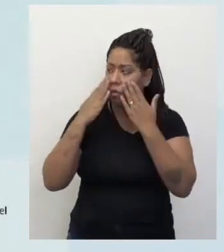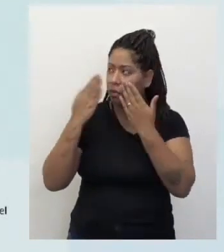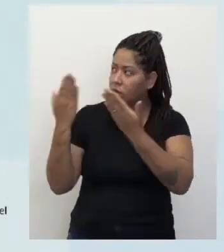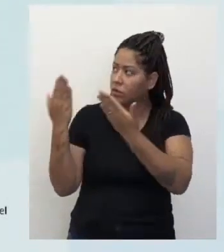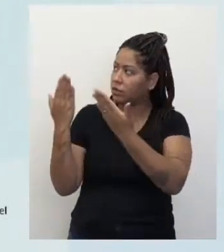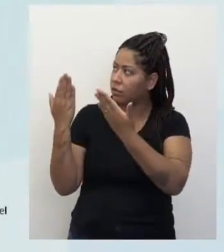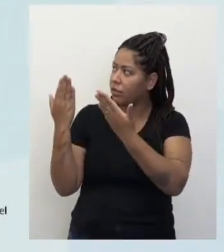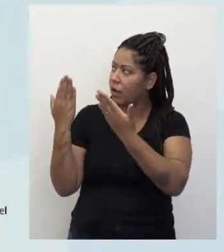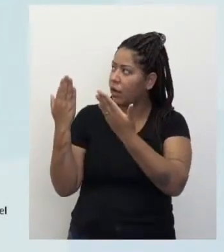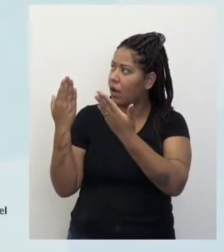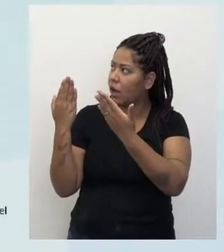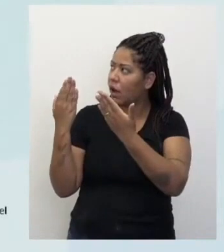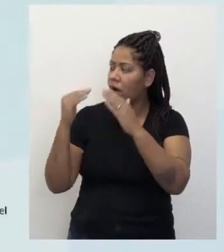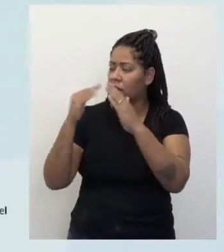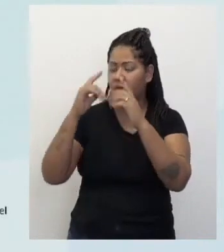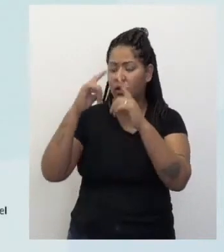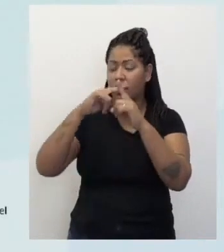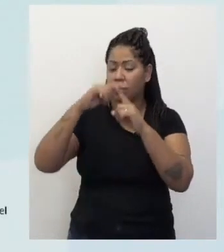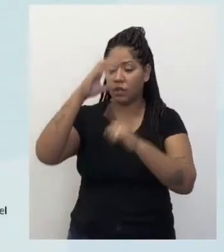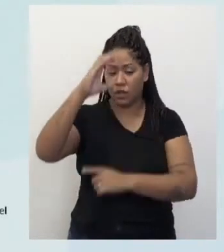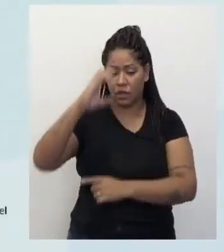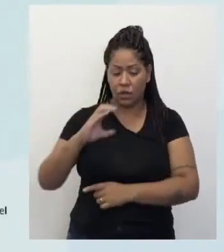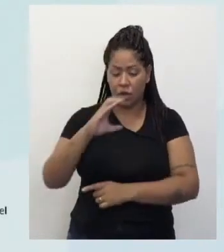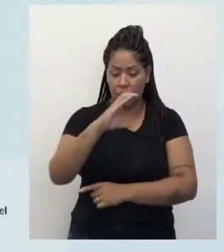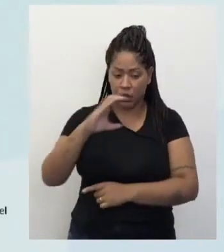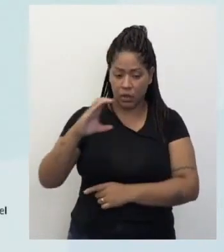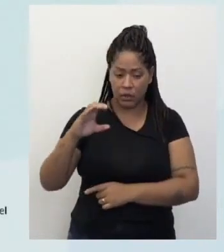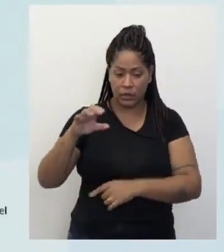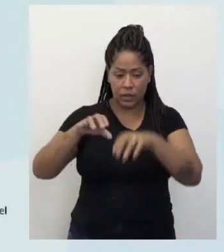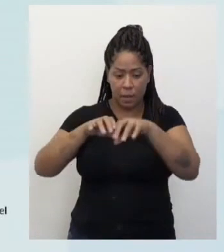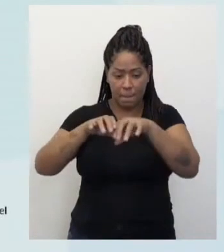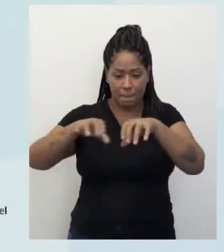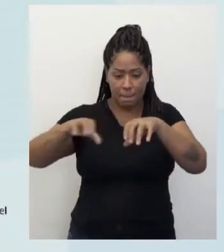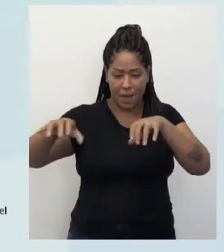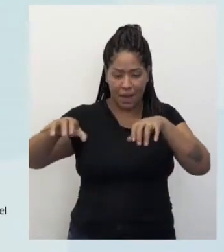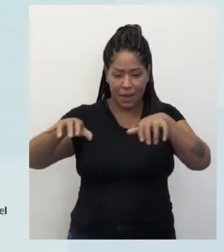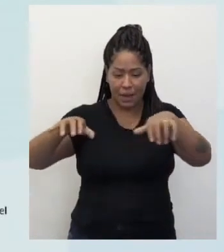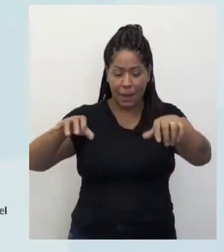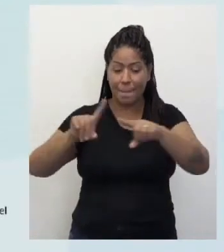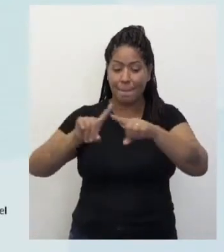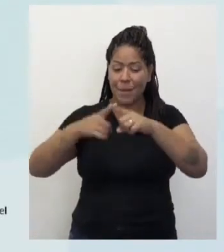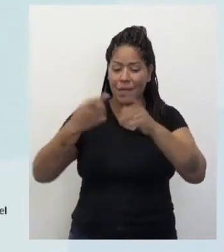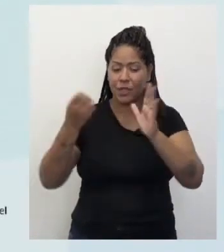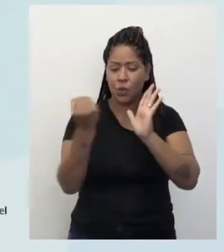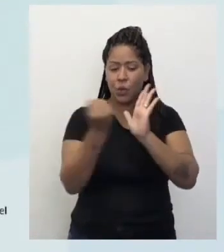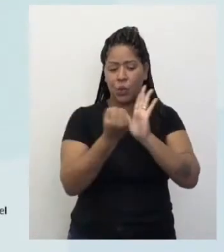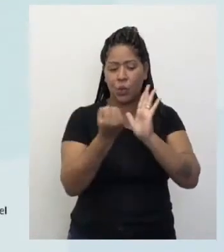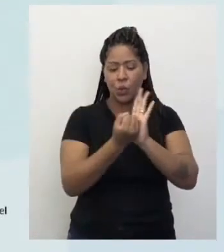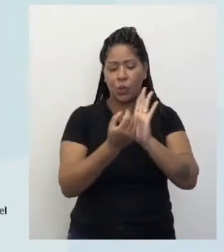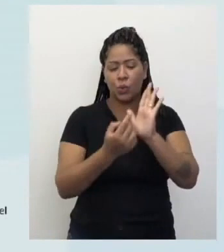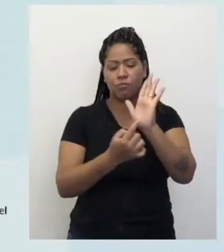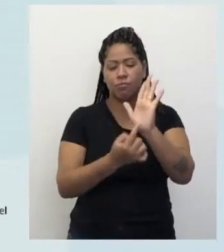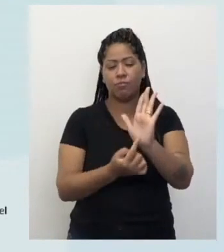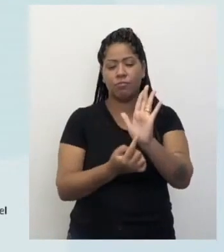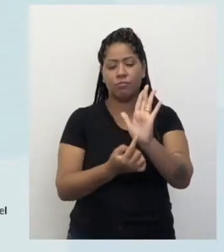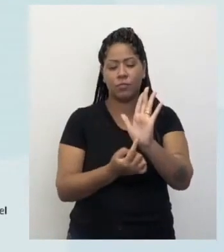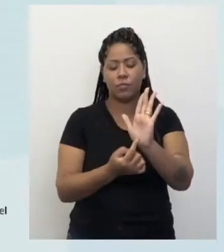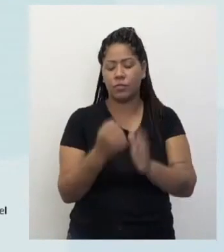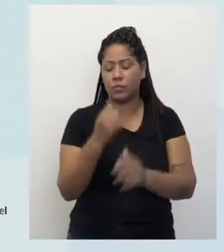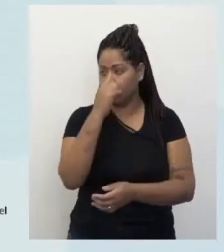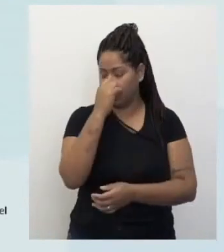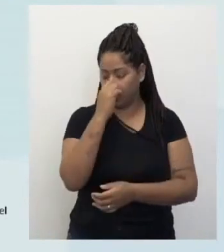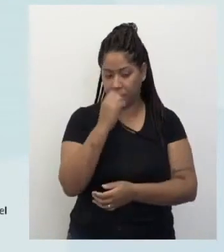Igreja Católica do Ocidente e do Oriente se separam, mas alguns signos permanecem nas duas aí.